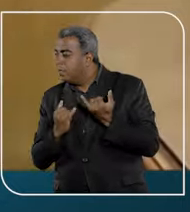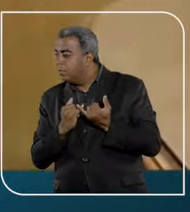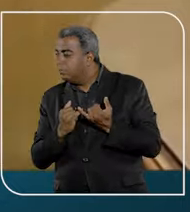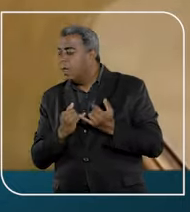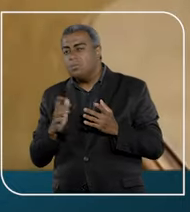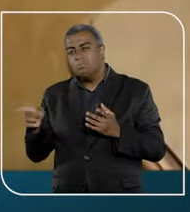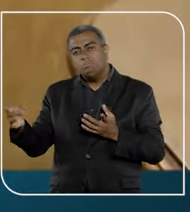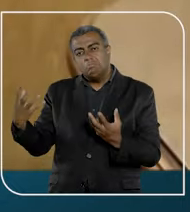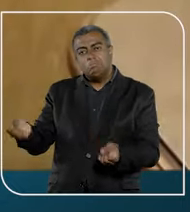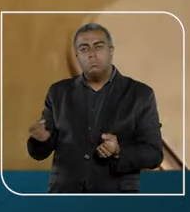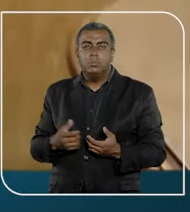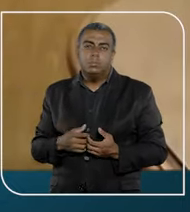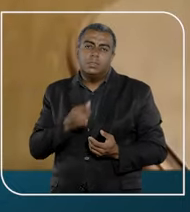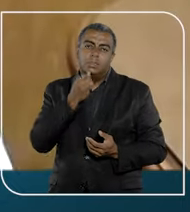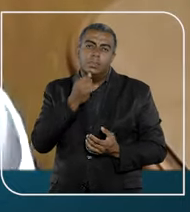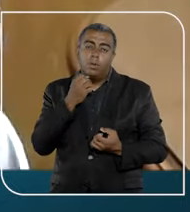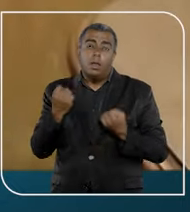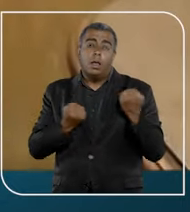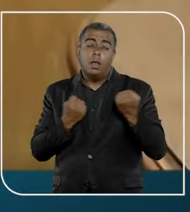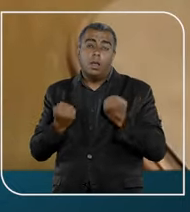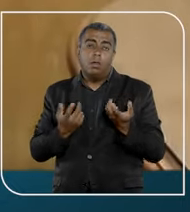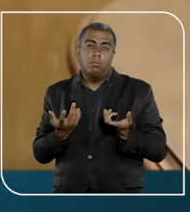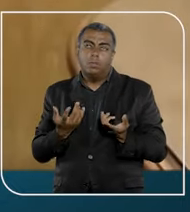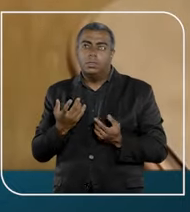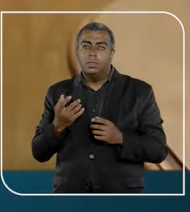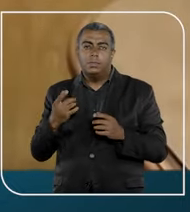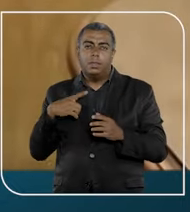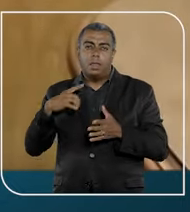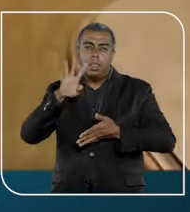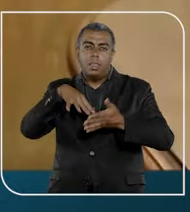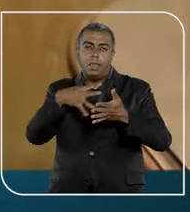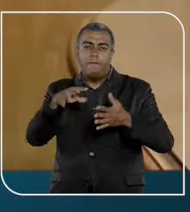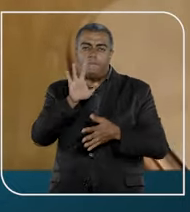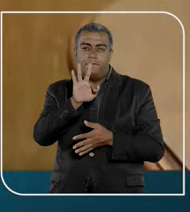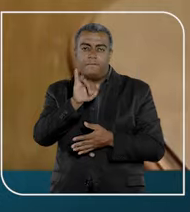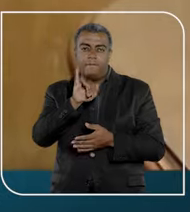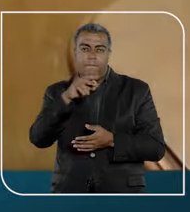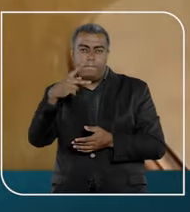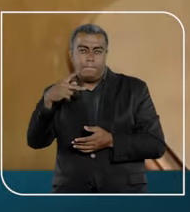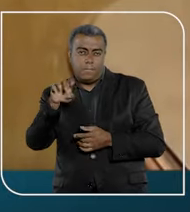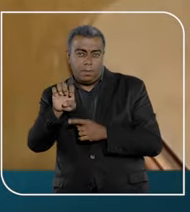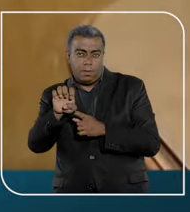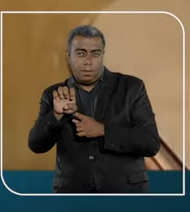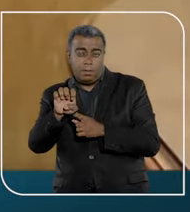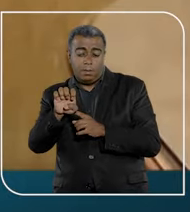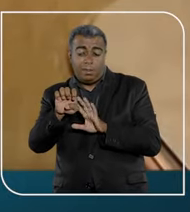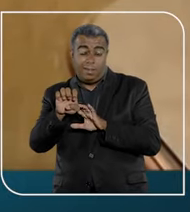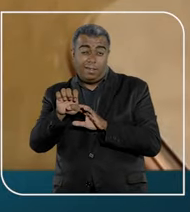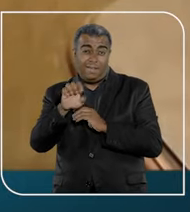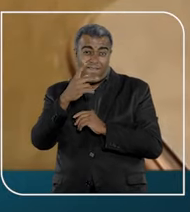o valor vai ser aquele também. Então, por exemplo, um carro, eu posso usar a tabela FIP.